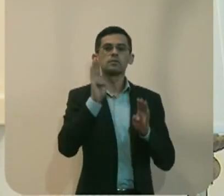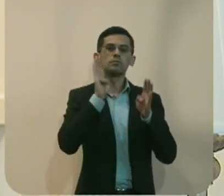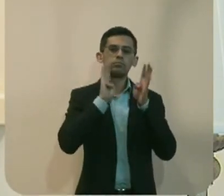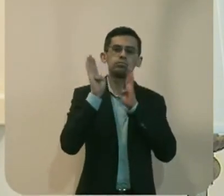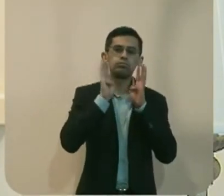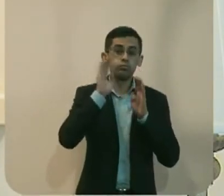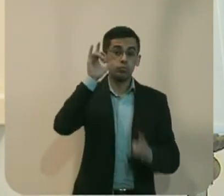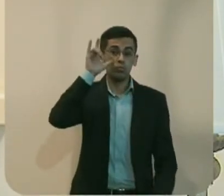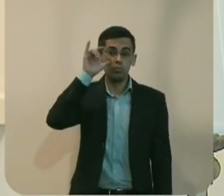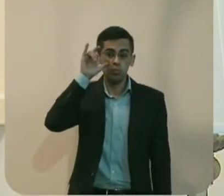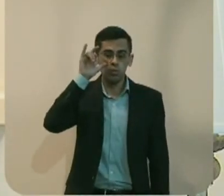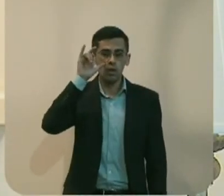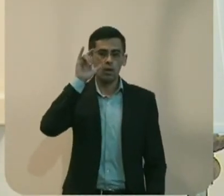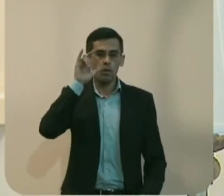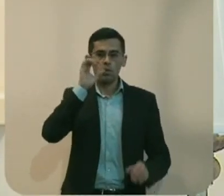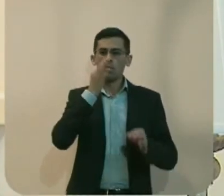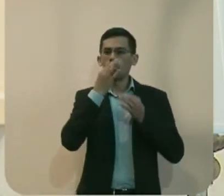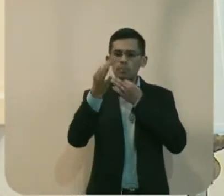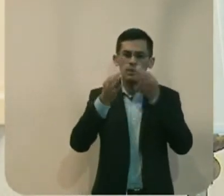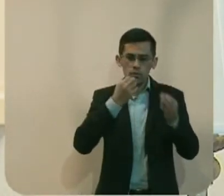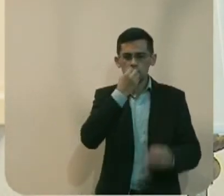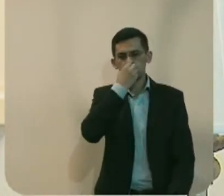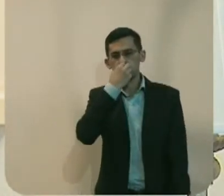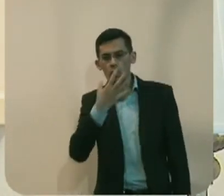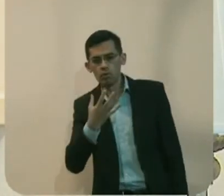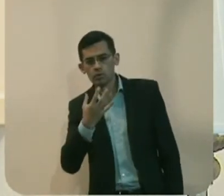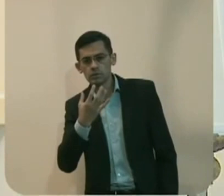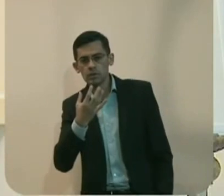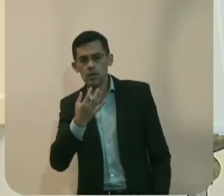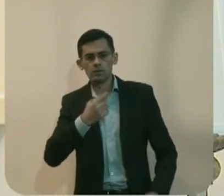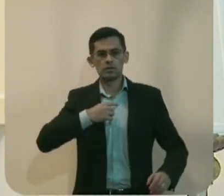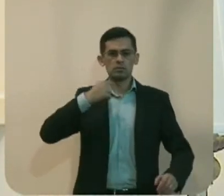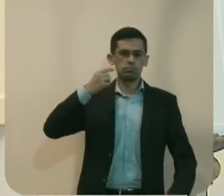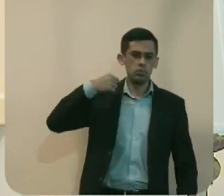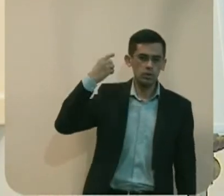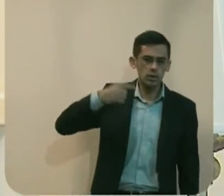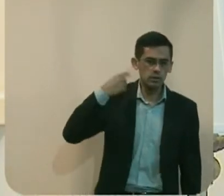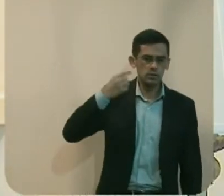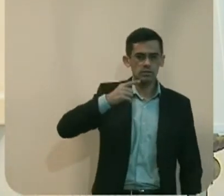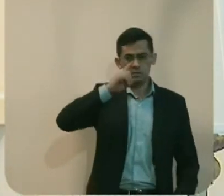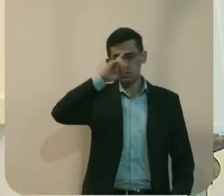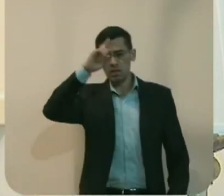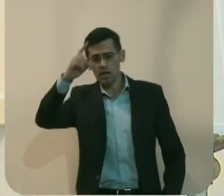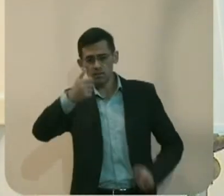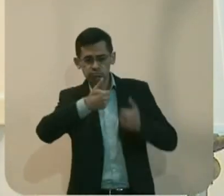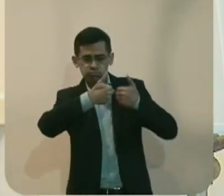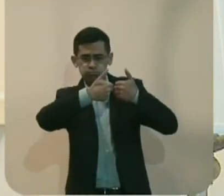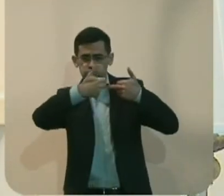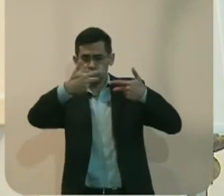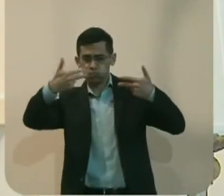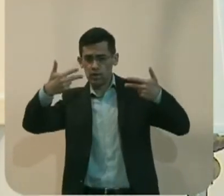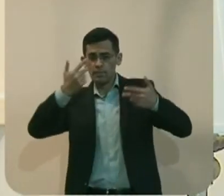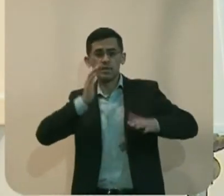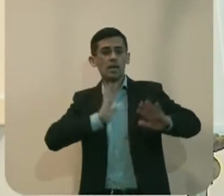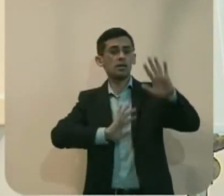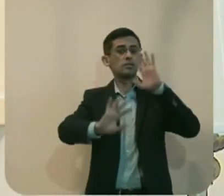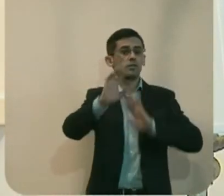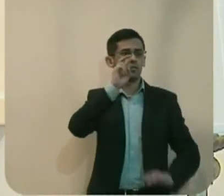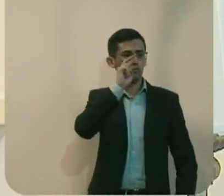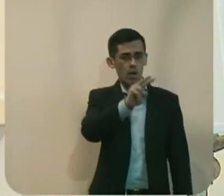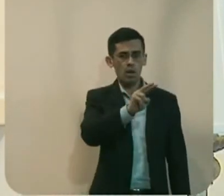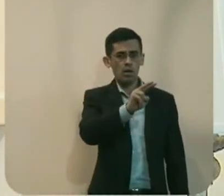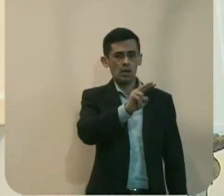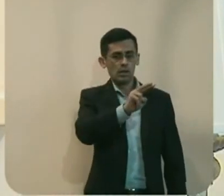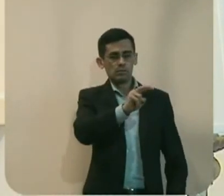sociais hoje opiniões apaixonadas. Sejam elas políticas, ideológicas, e de repente a gente vê aquilo como